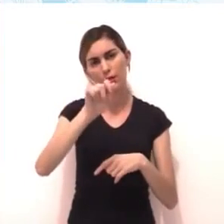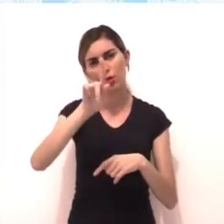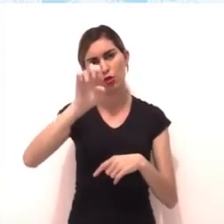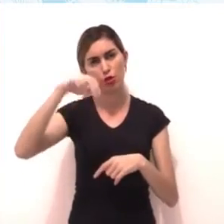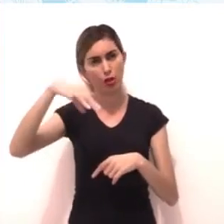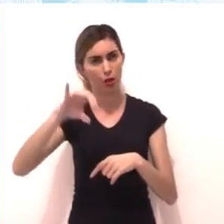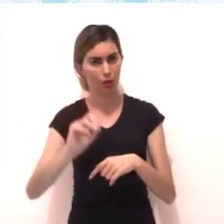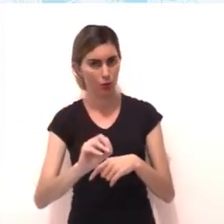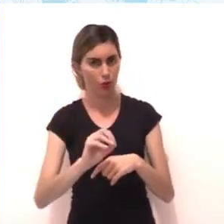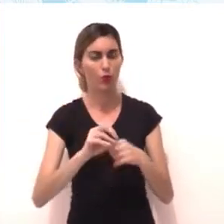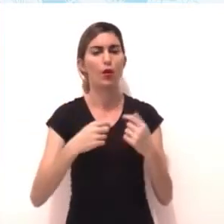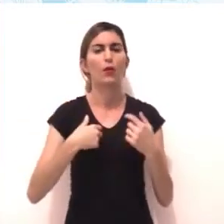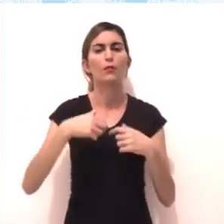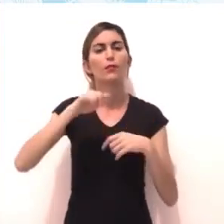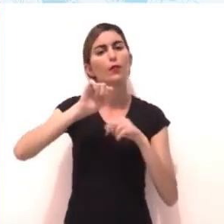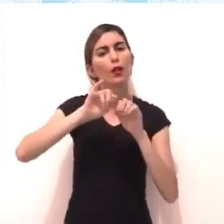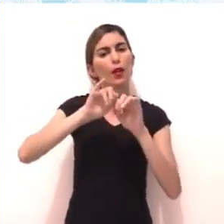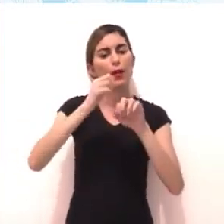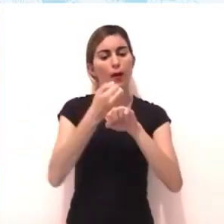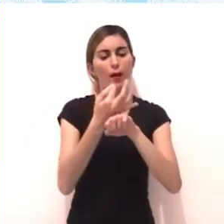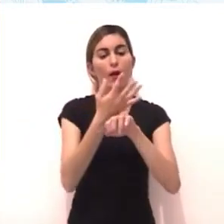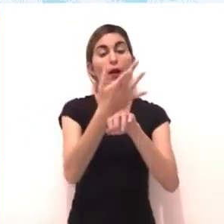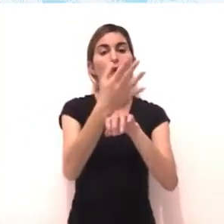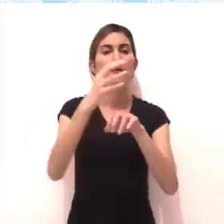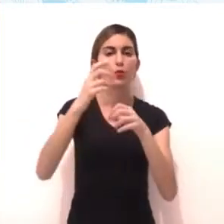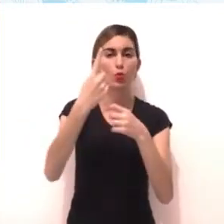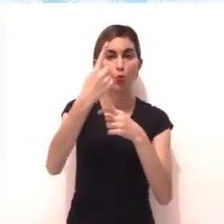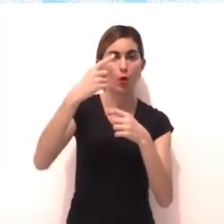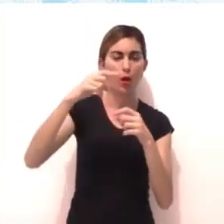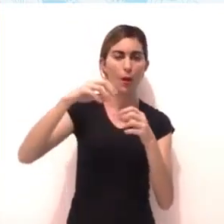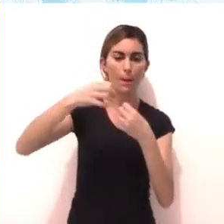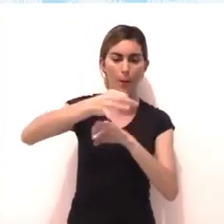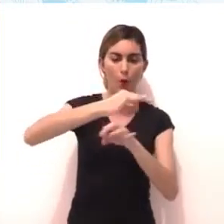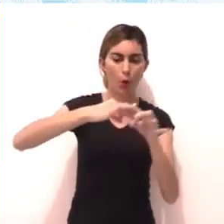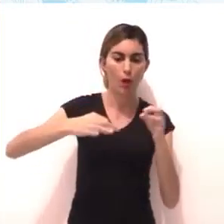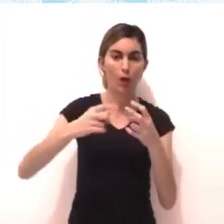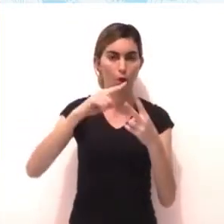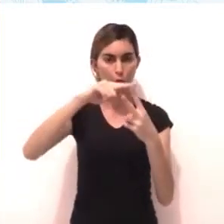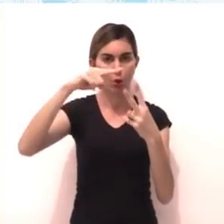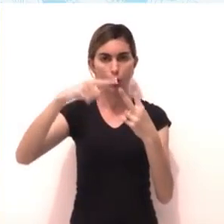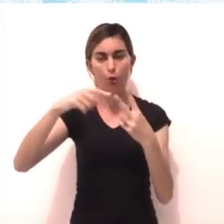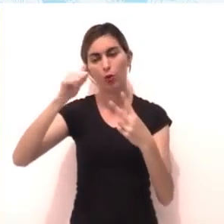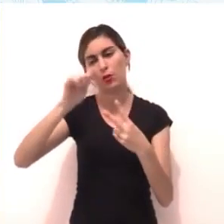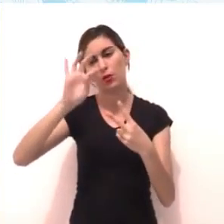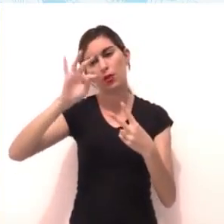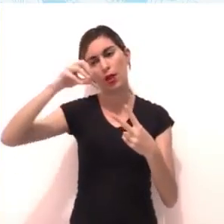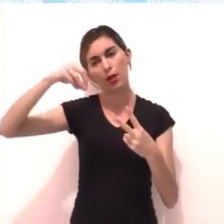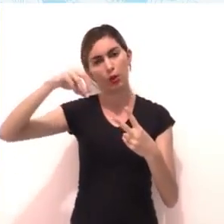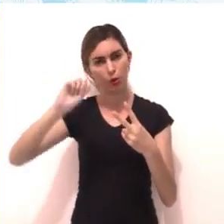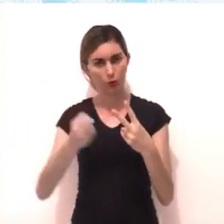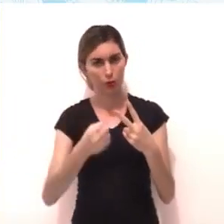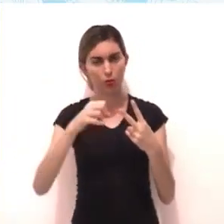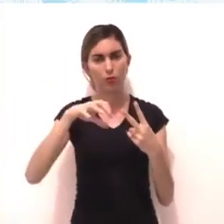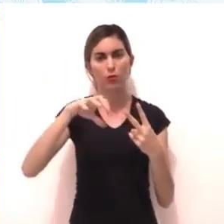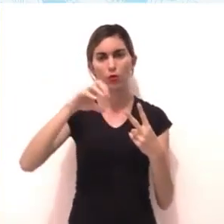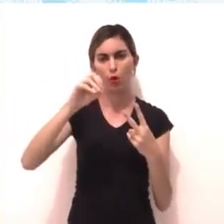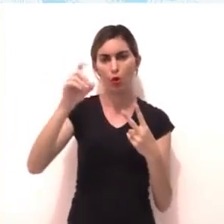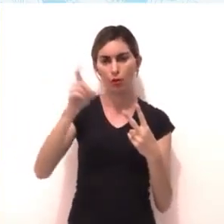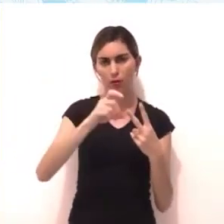O oxigênio é um gás formado por uma molécula que tem 2 átomos de